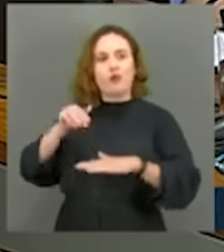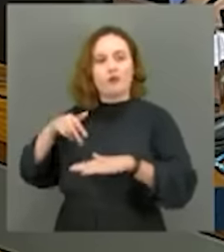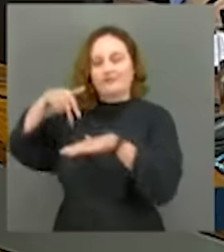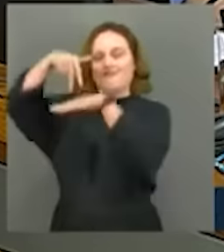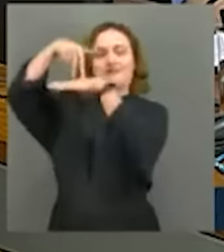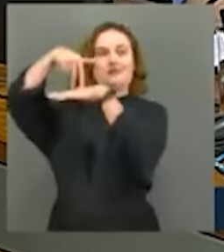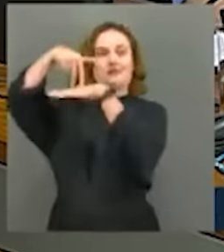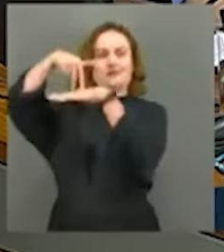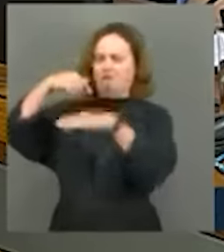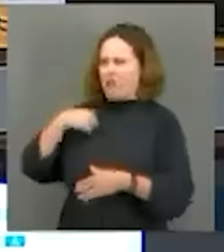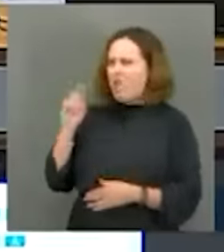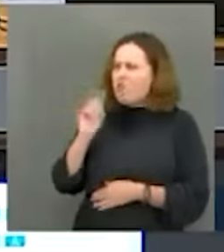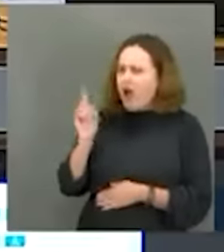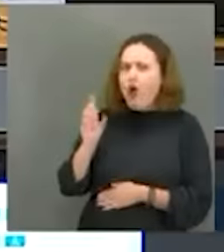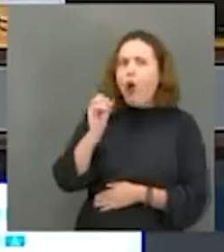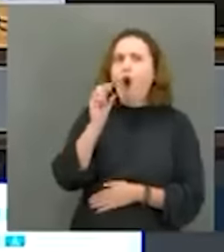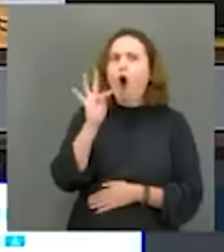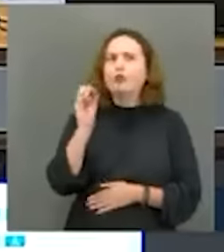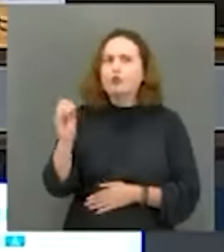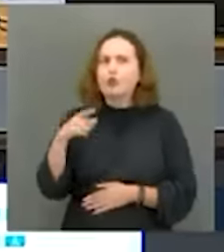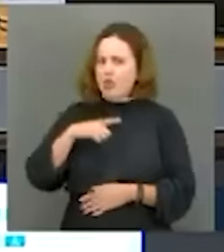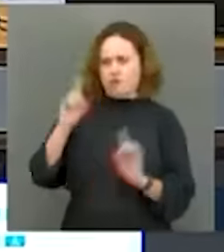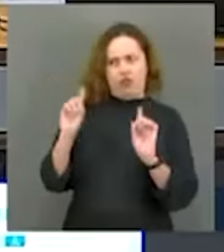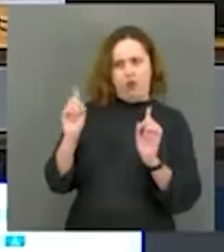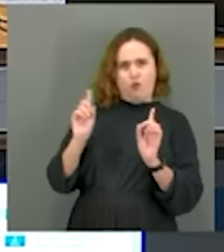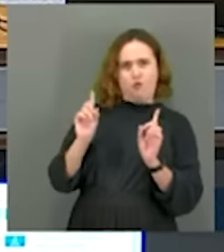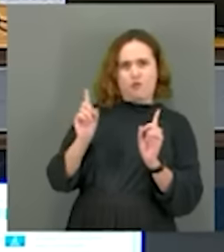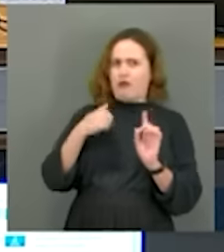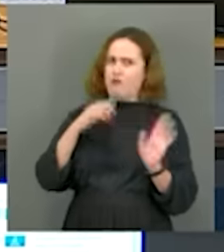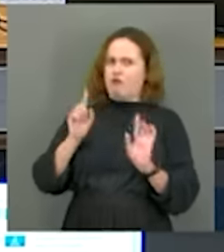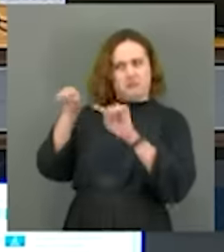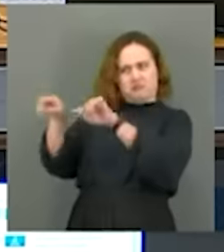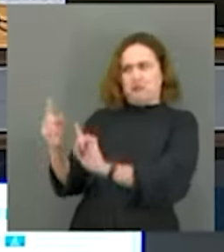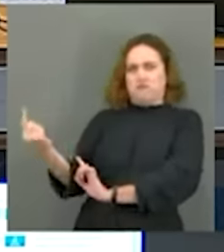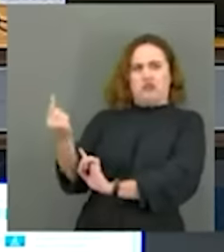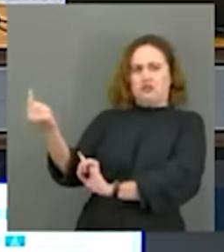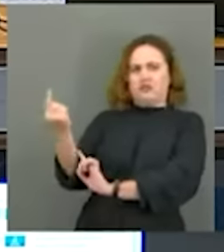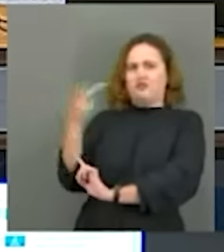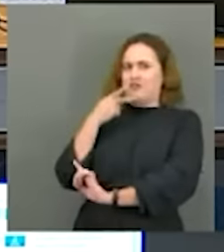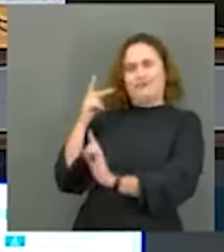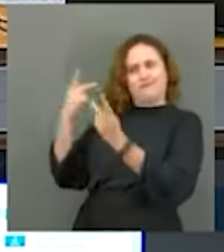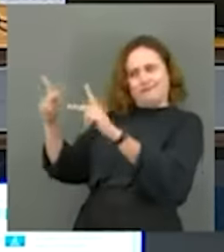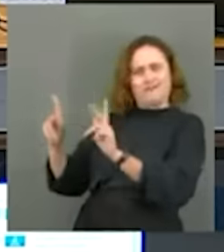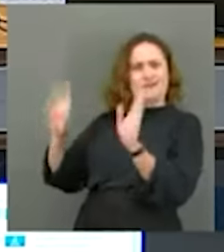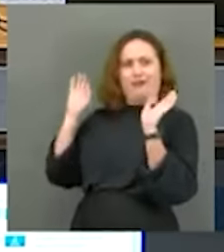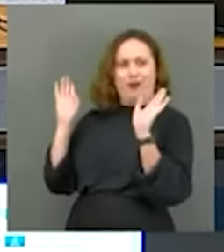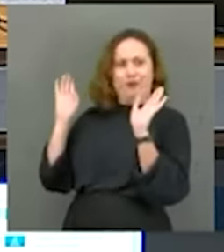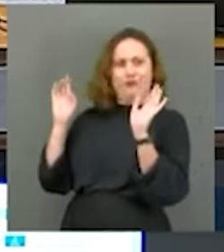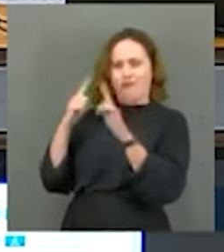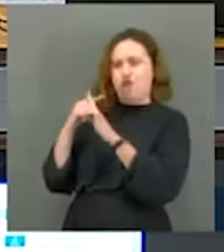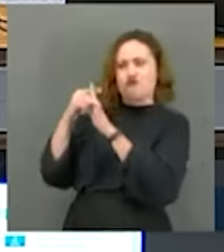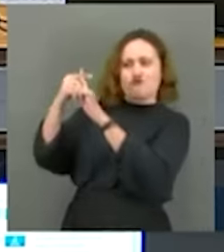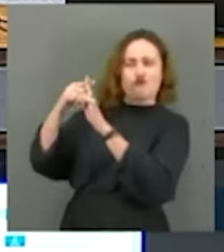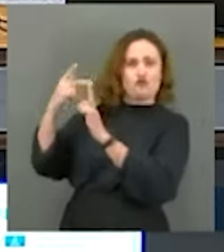V você sozinho pô você sozinho P carrega sua cruz sozinho o